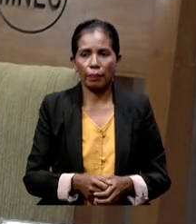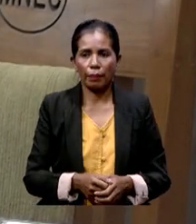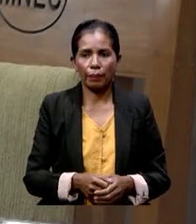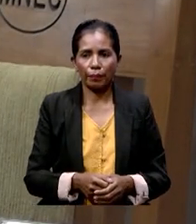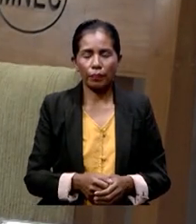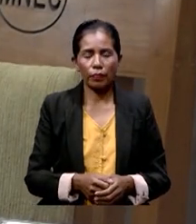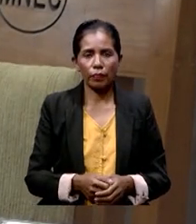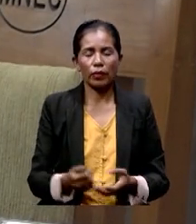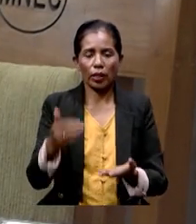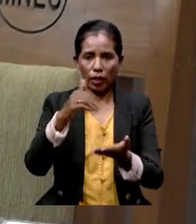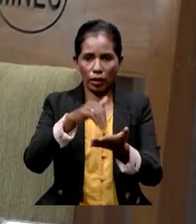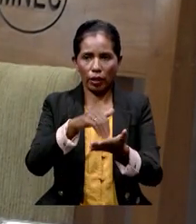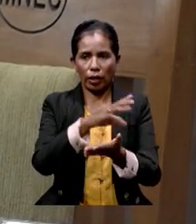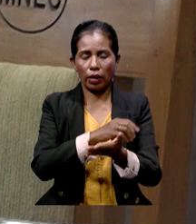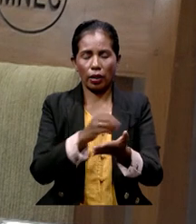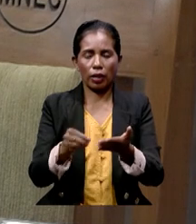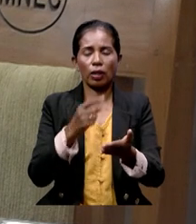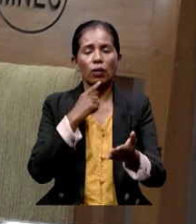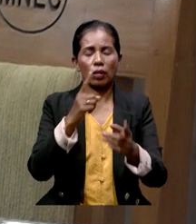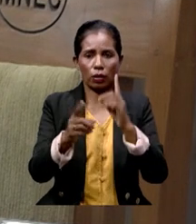repito, espero que